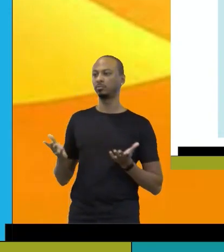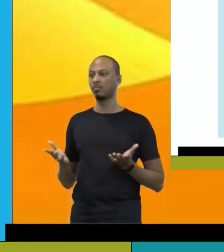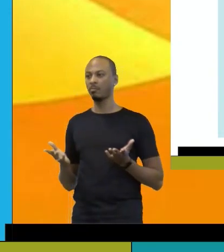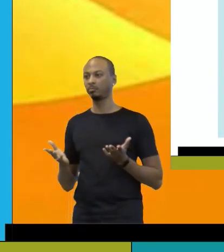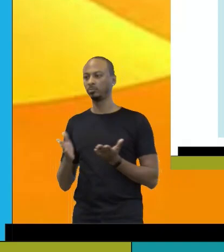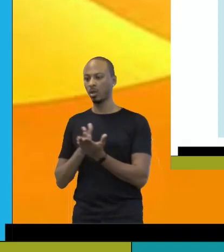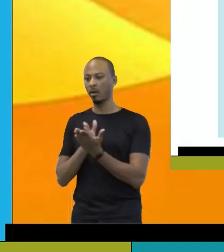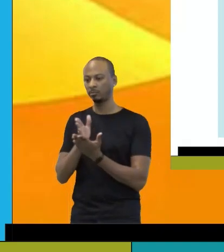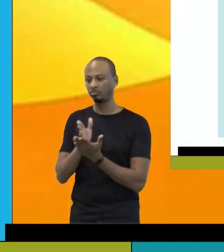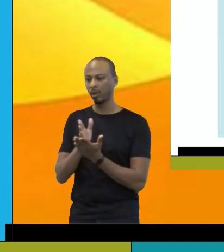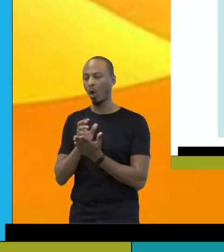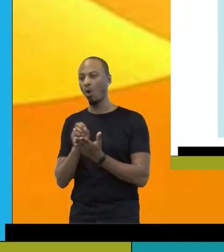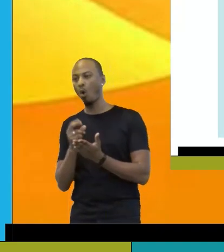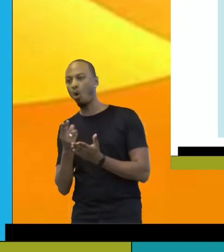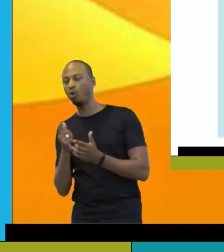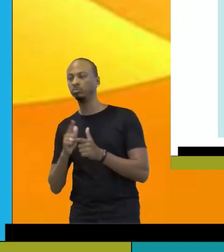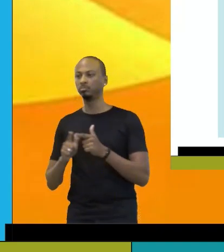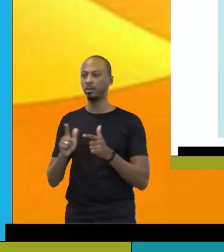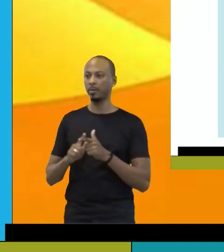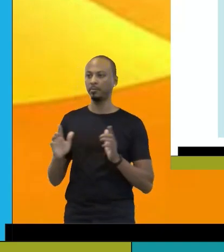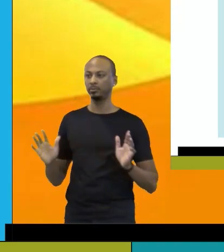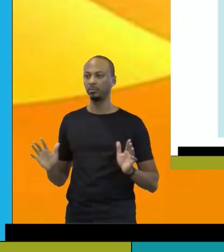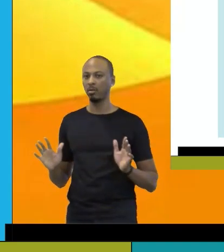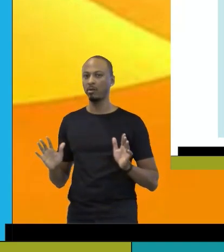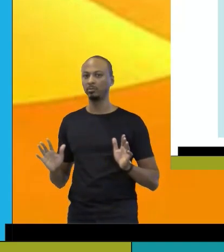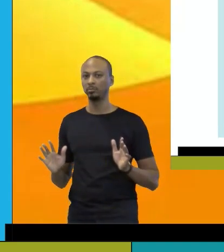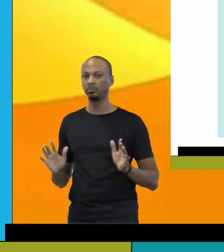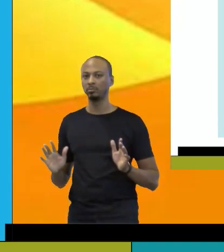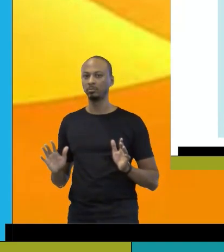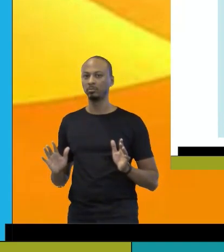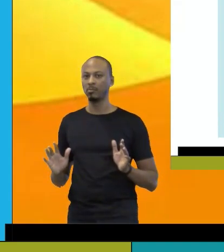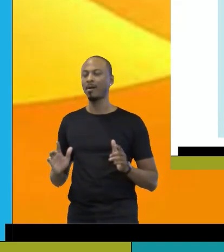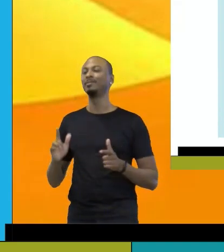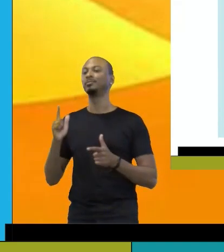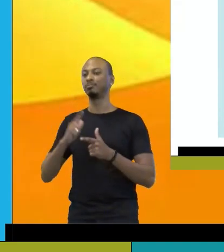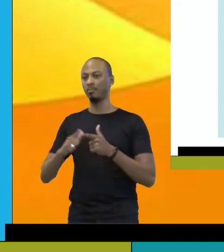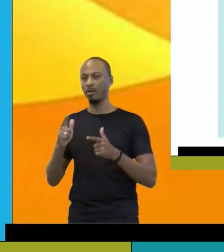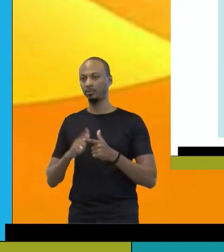Centralizado ou descentralizado? Ele era